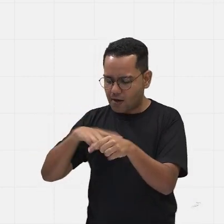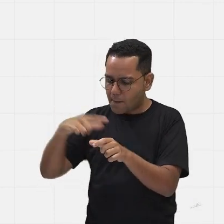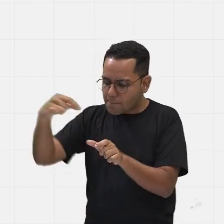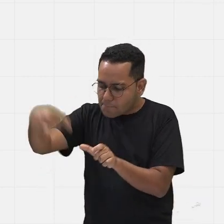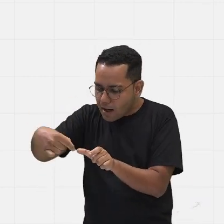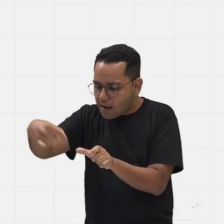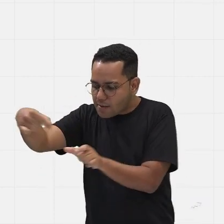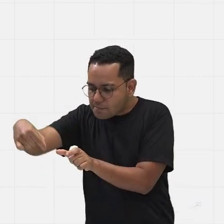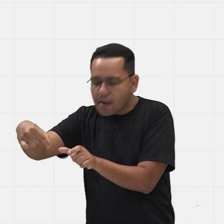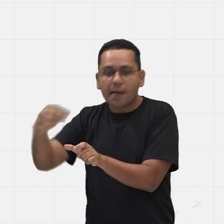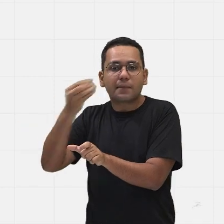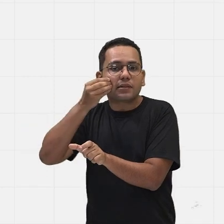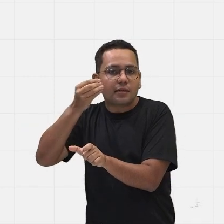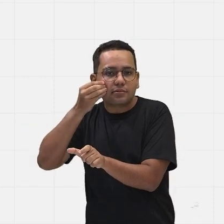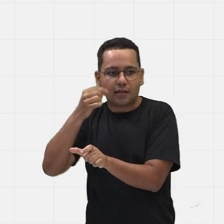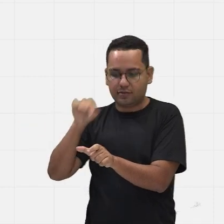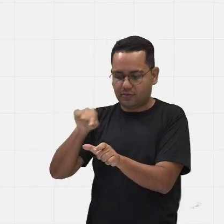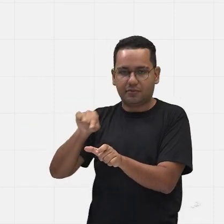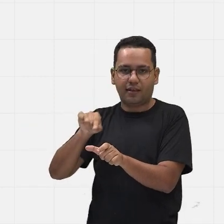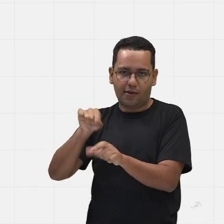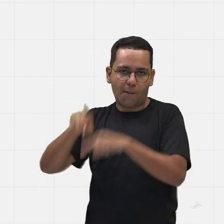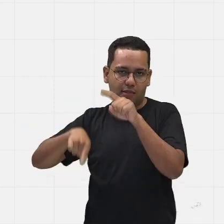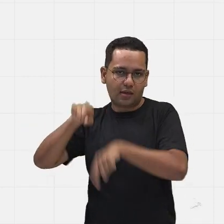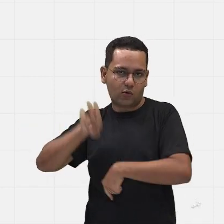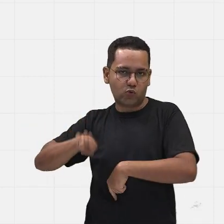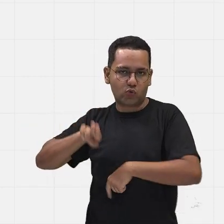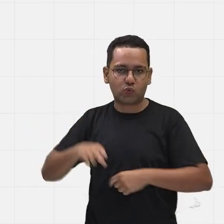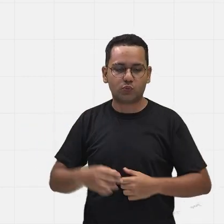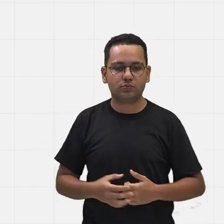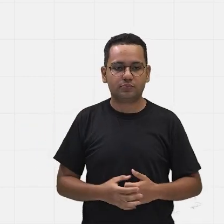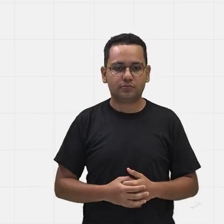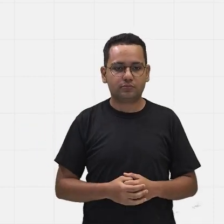é esse aí. Vamos lá para o próximo.